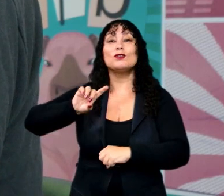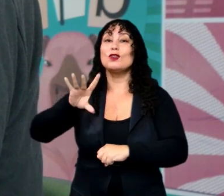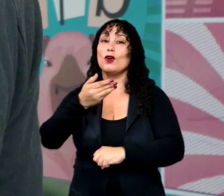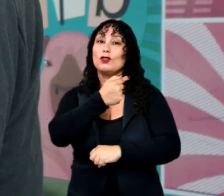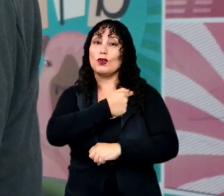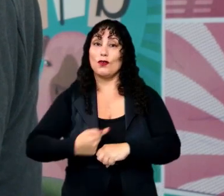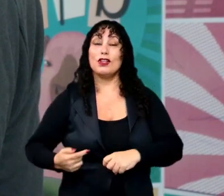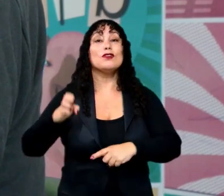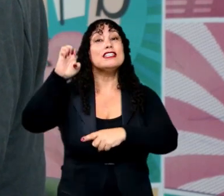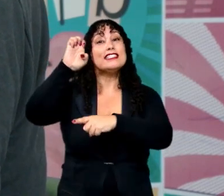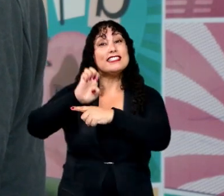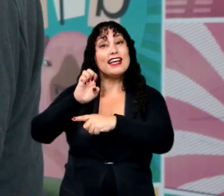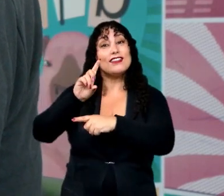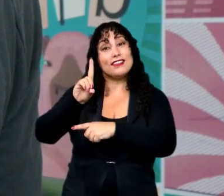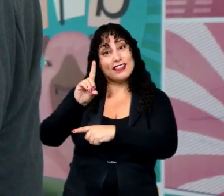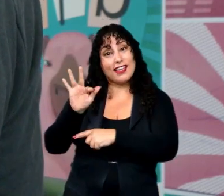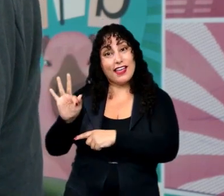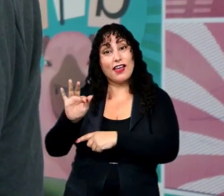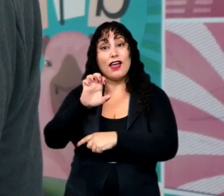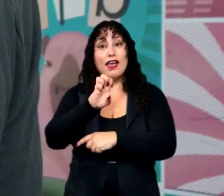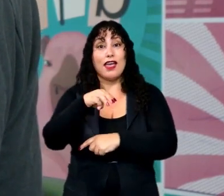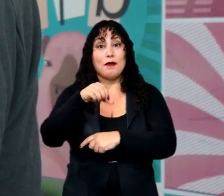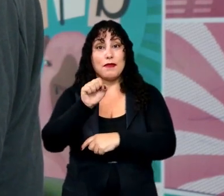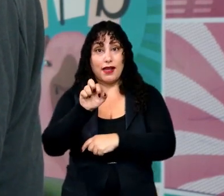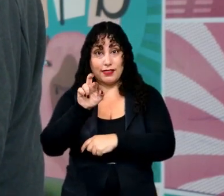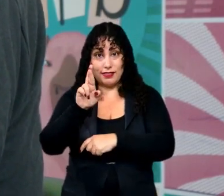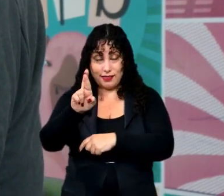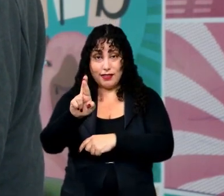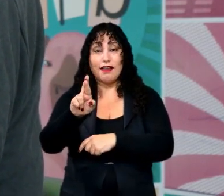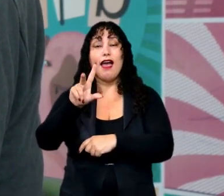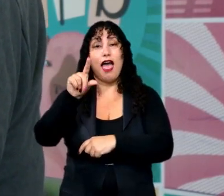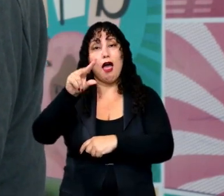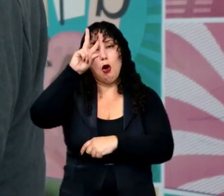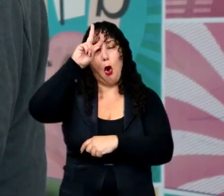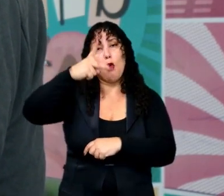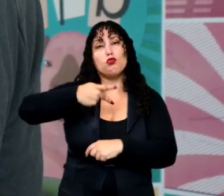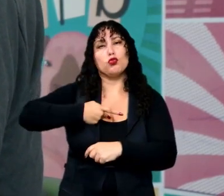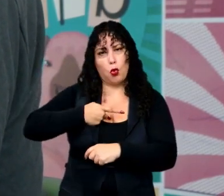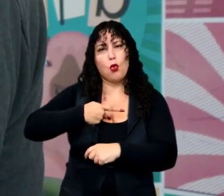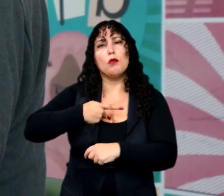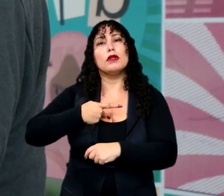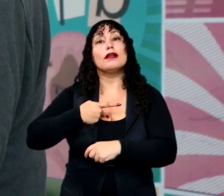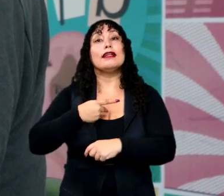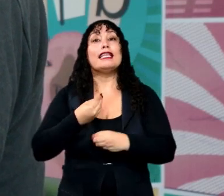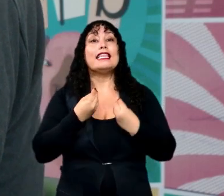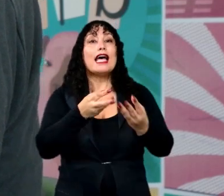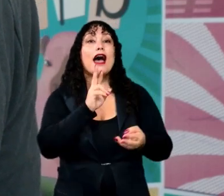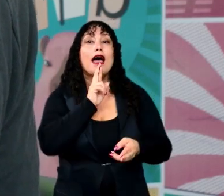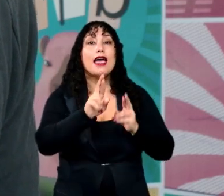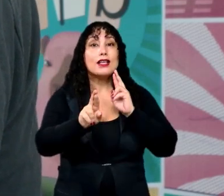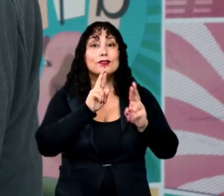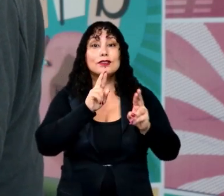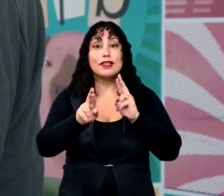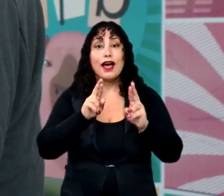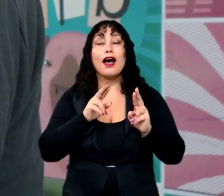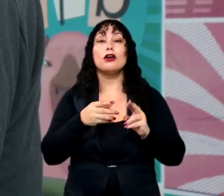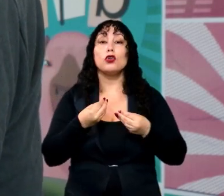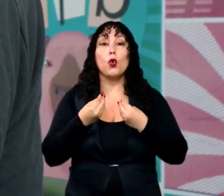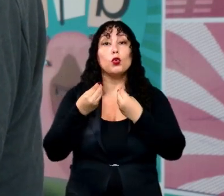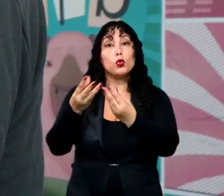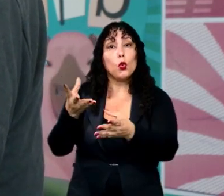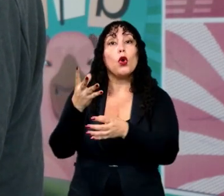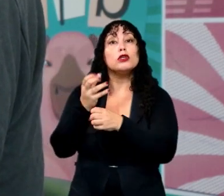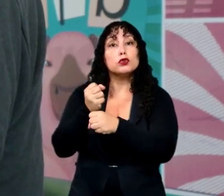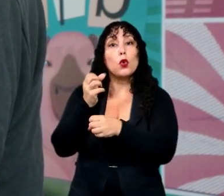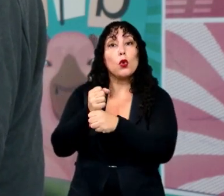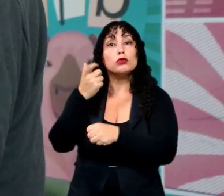estado aqui no DF aem matéria é uma autarquia autônoma Então como D bons resultados dados Eles prestam corretamente as contas então